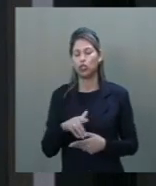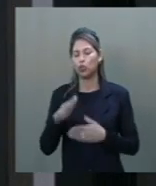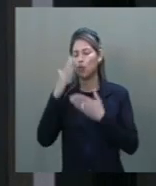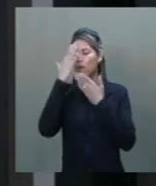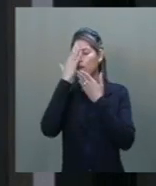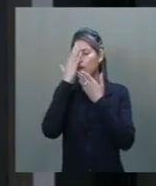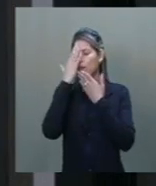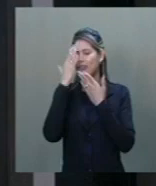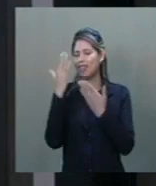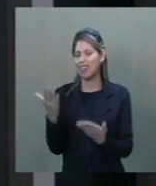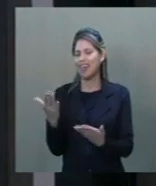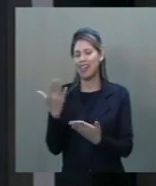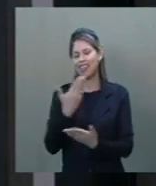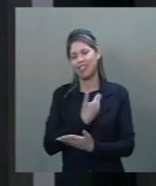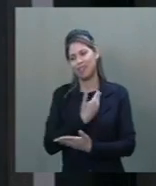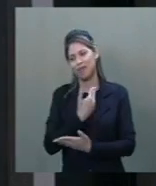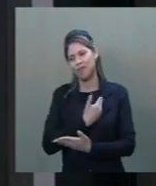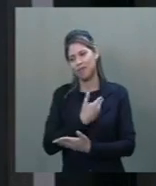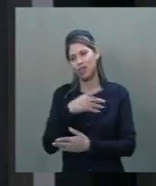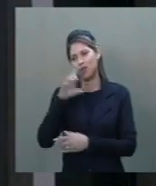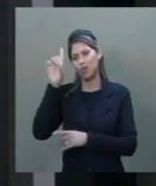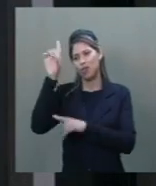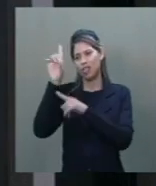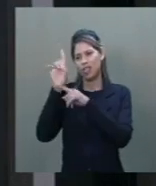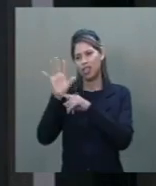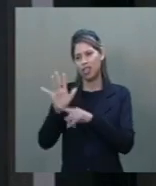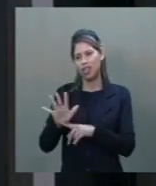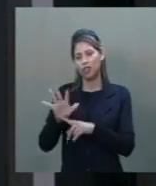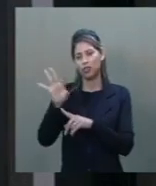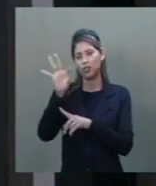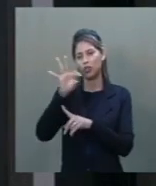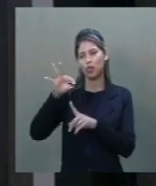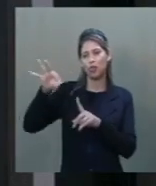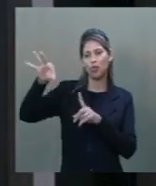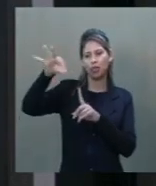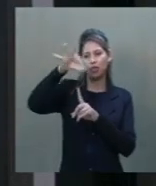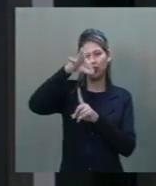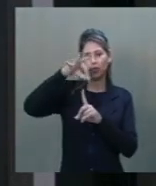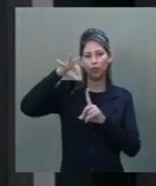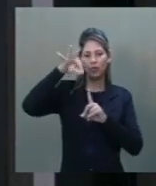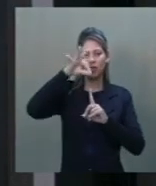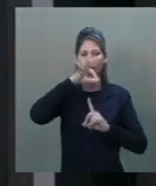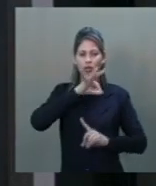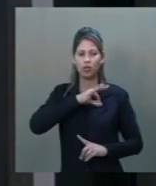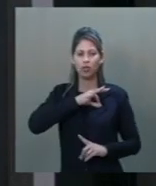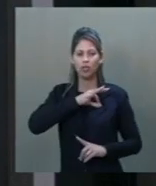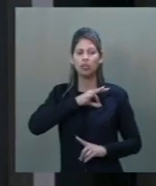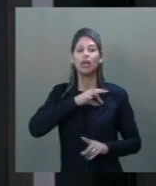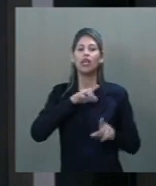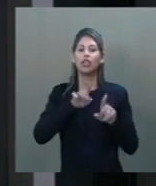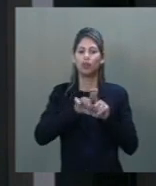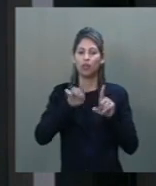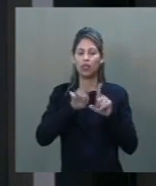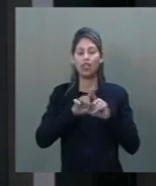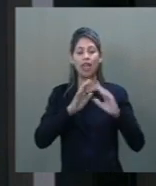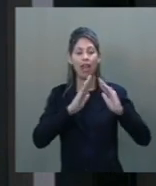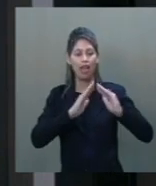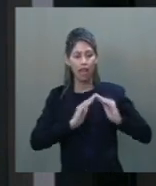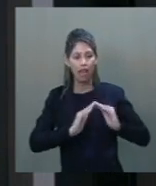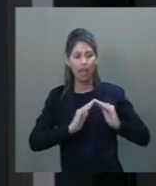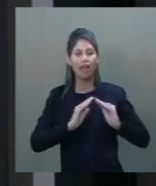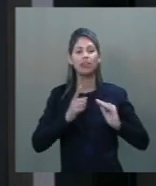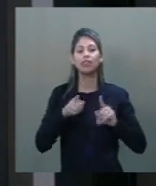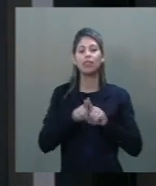amigos. Vocês fiquem todos com Deus e que o Espírito Santo seja morada na casa de cada um de vocês, no gabinete de cada um de